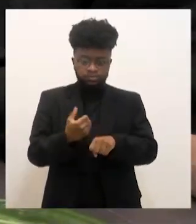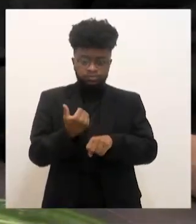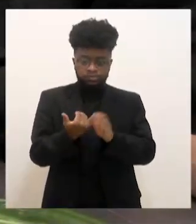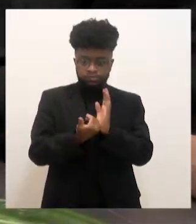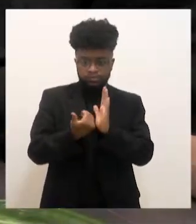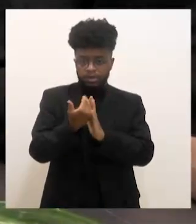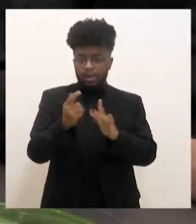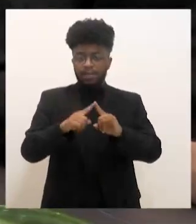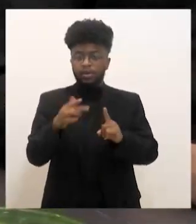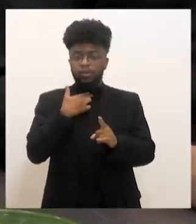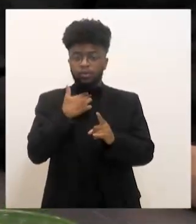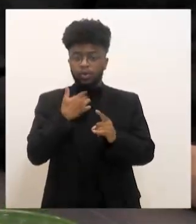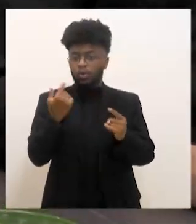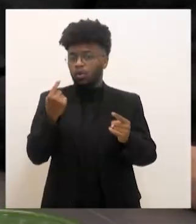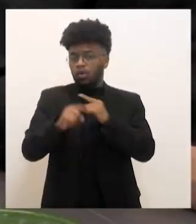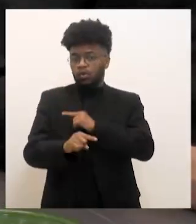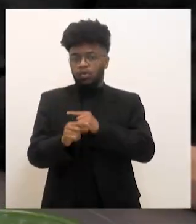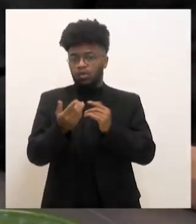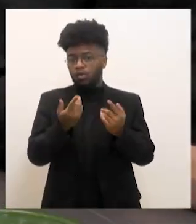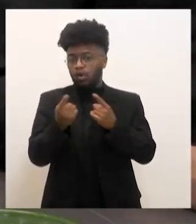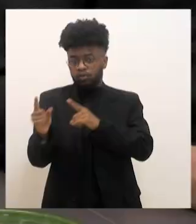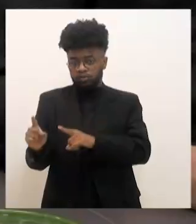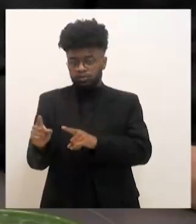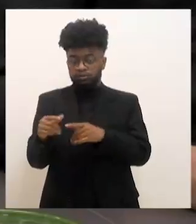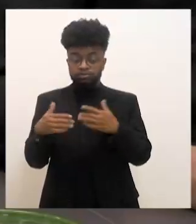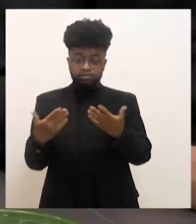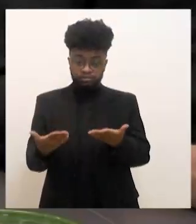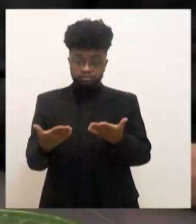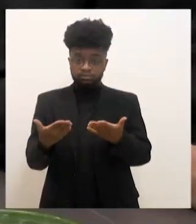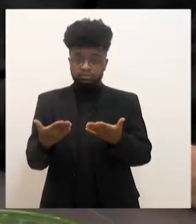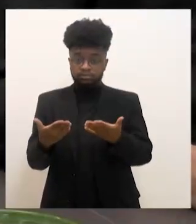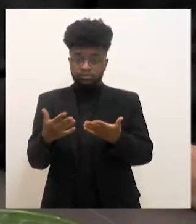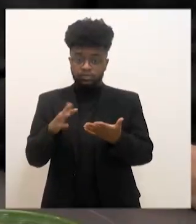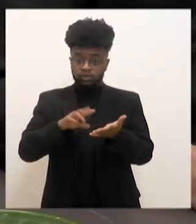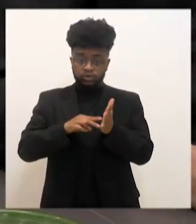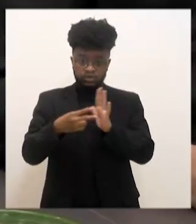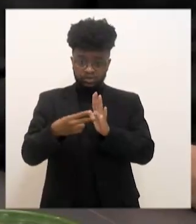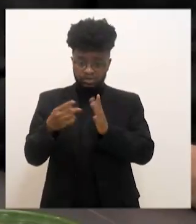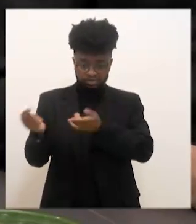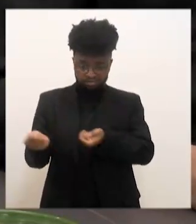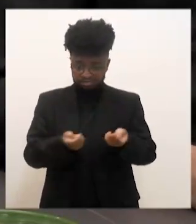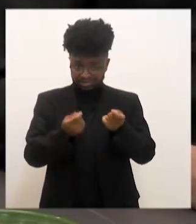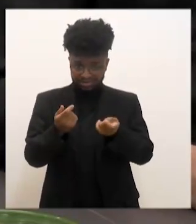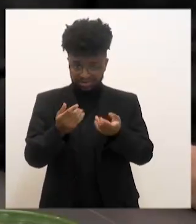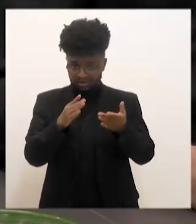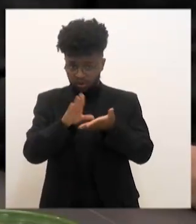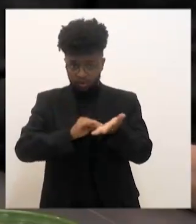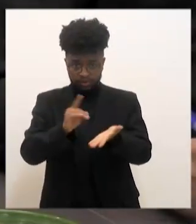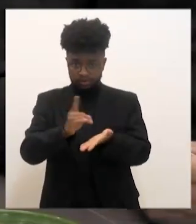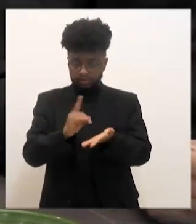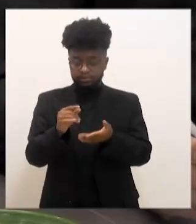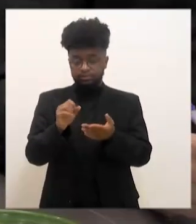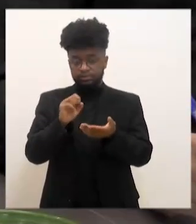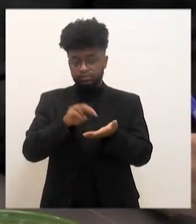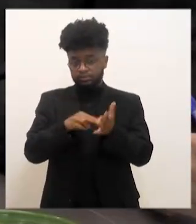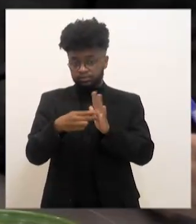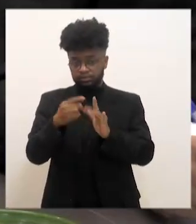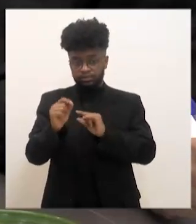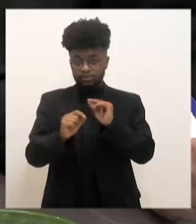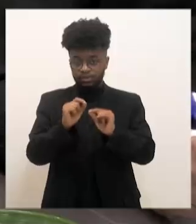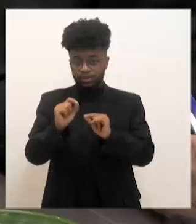que é o contrário do que diz a outra. Em consonância não quer dizer que repete ipsis literis. Em consonância significa que